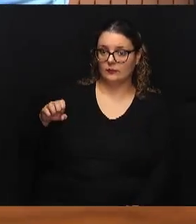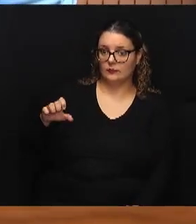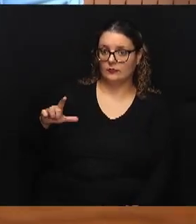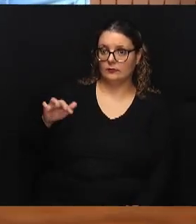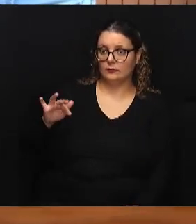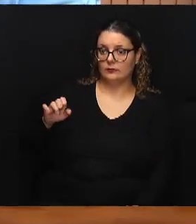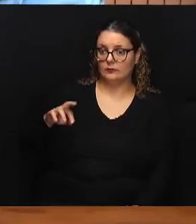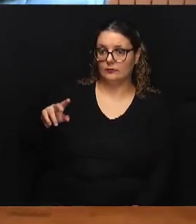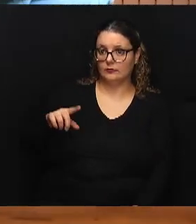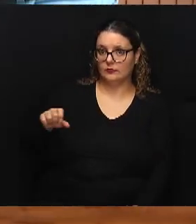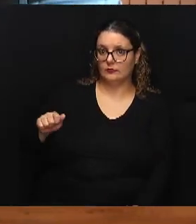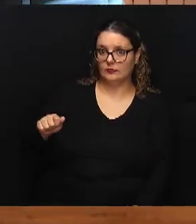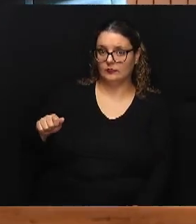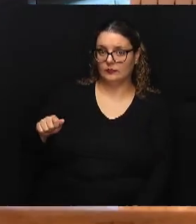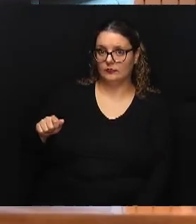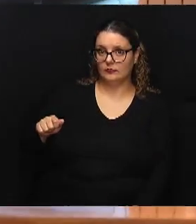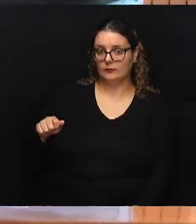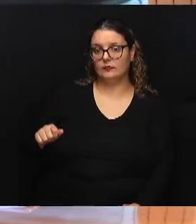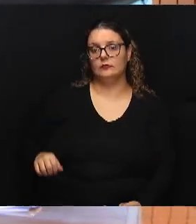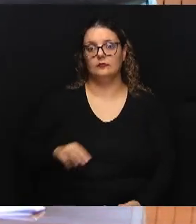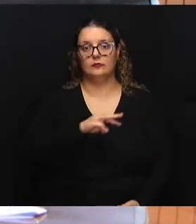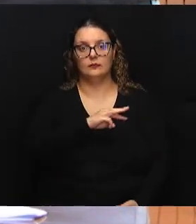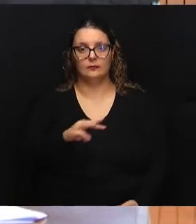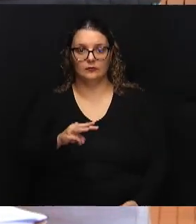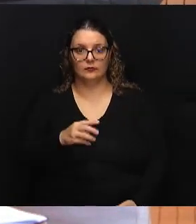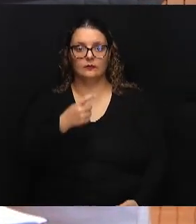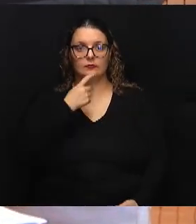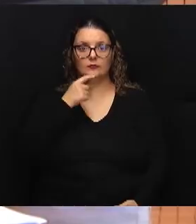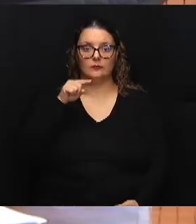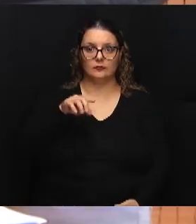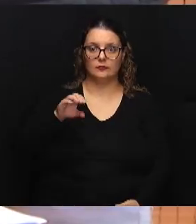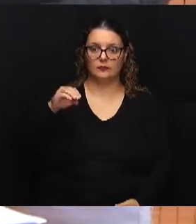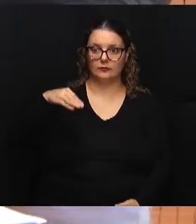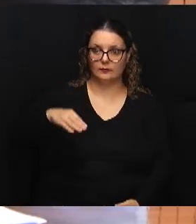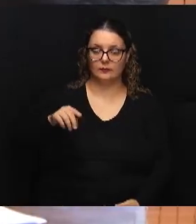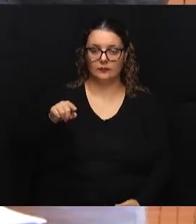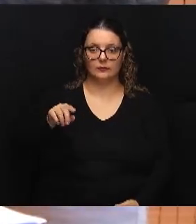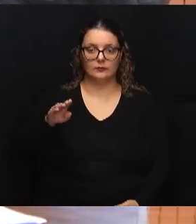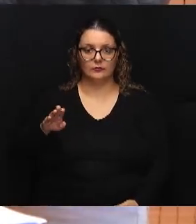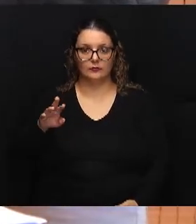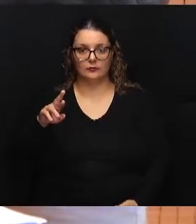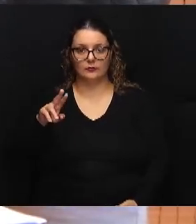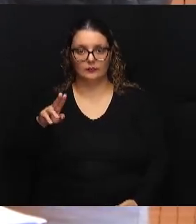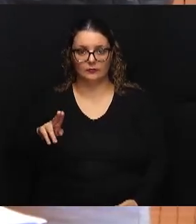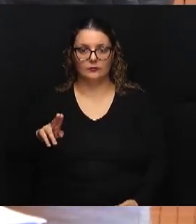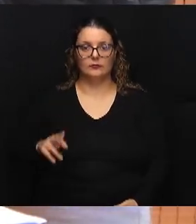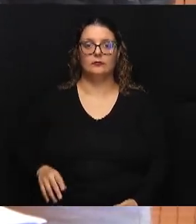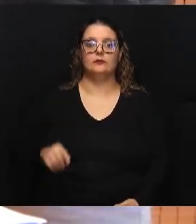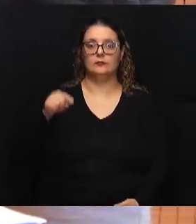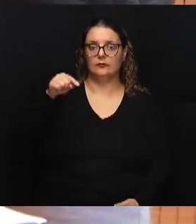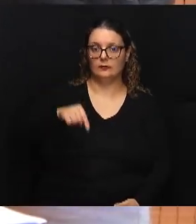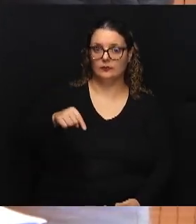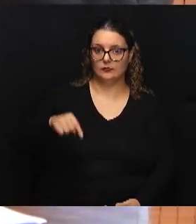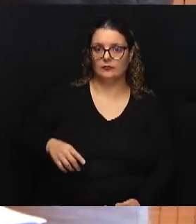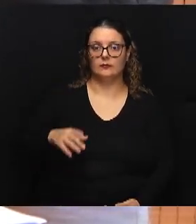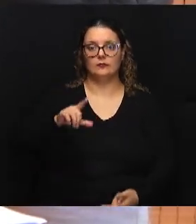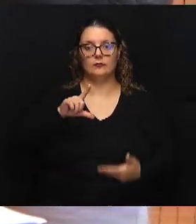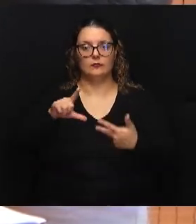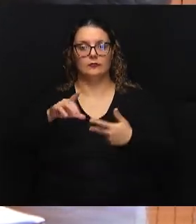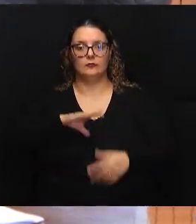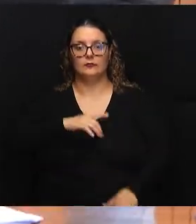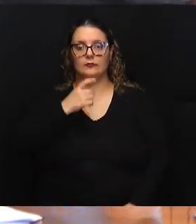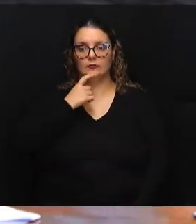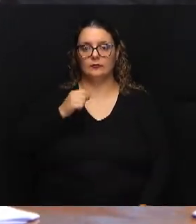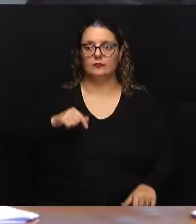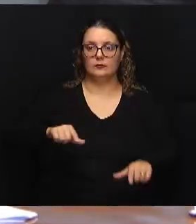ao portal campinas.com.br na 30ª reunião solene do Legislativo Campineiro. O diploma